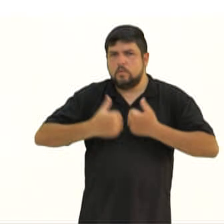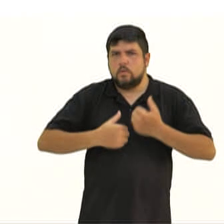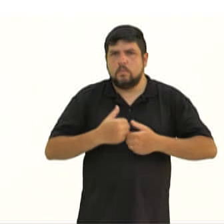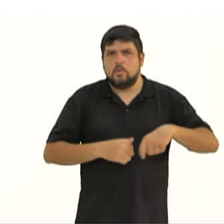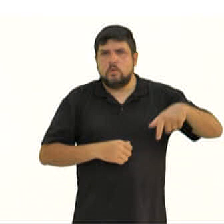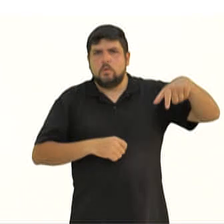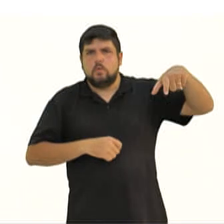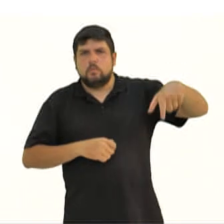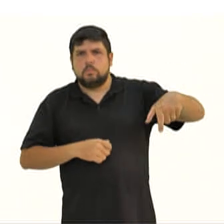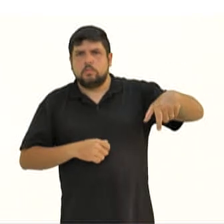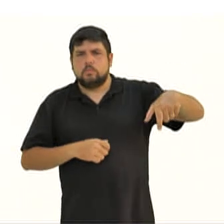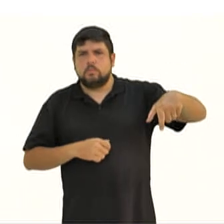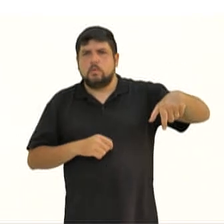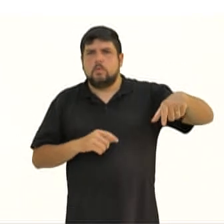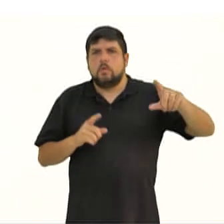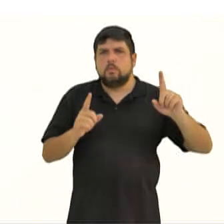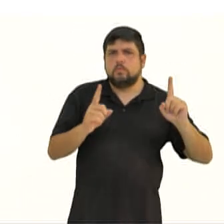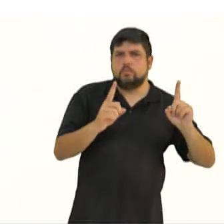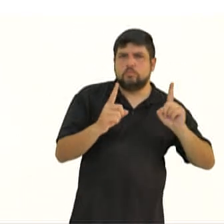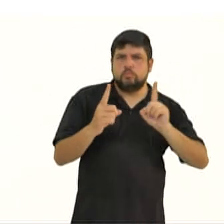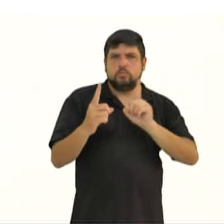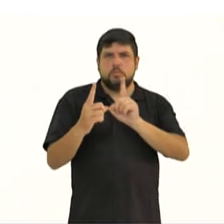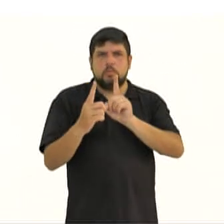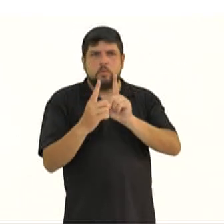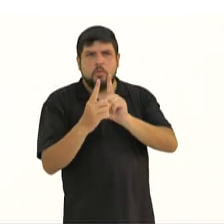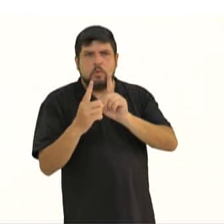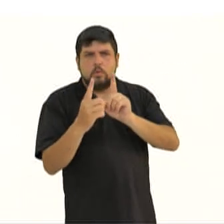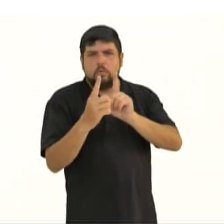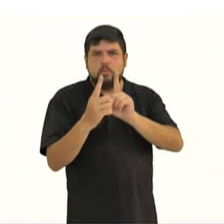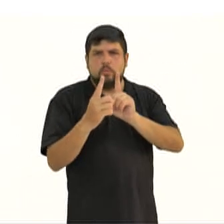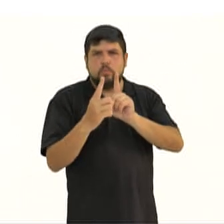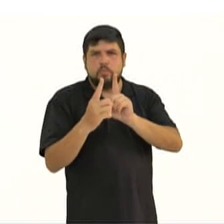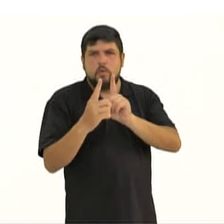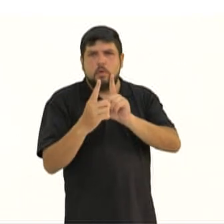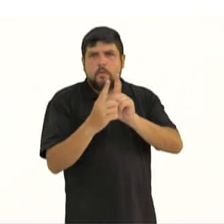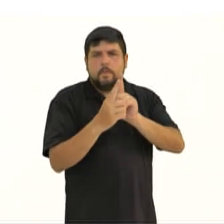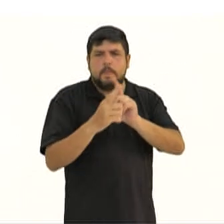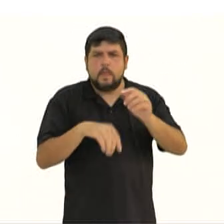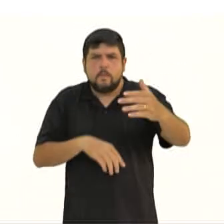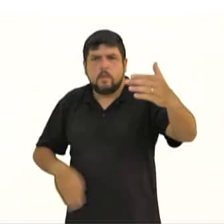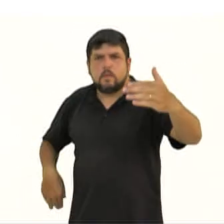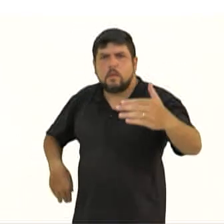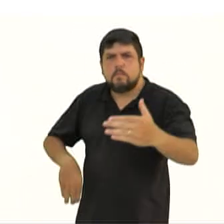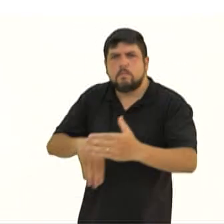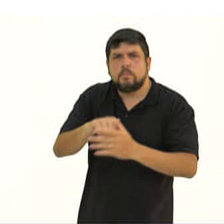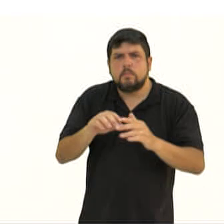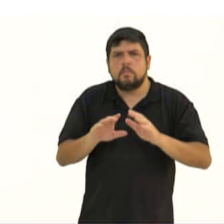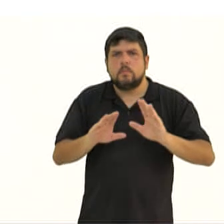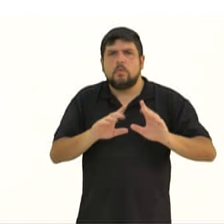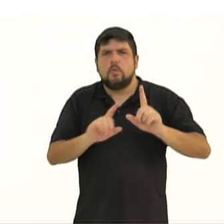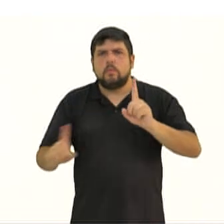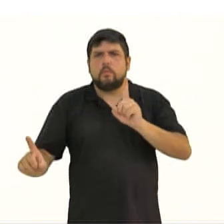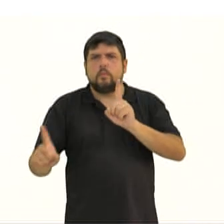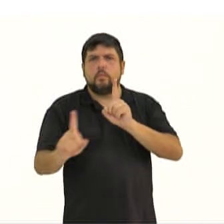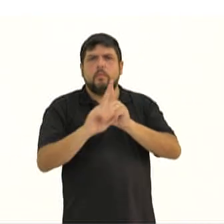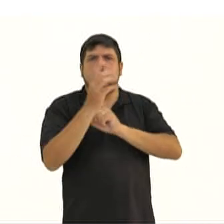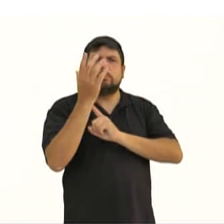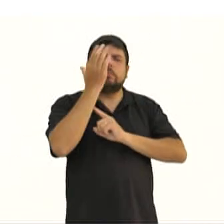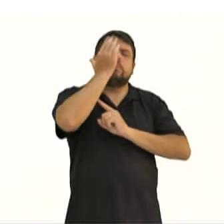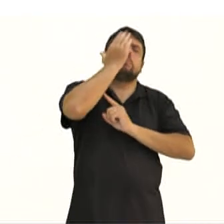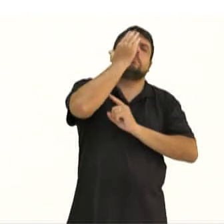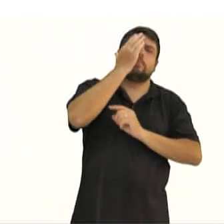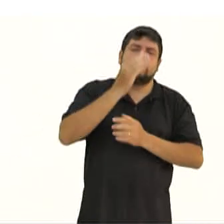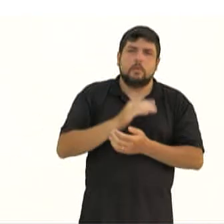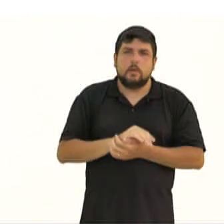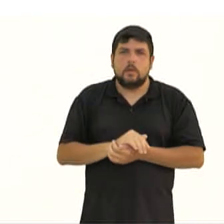o zagueiro, tentando defender lá a falta, ele acabou levando uma bolada no rosto, como a gente vê nessa foto, um